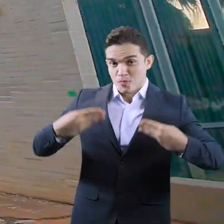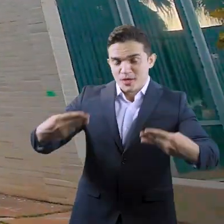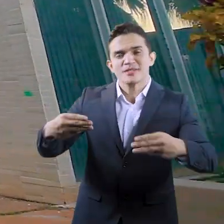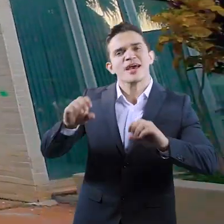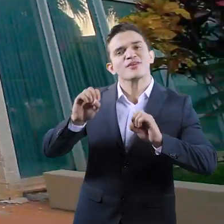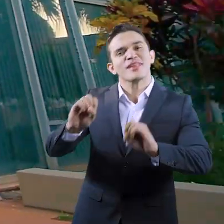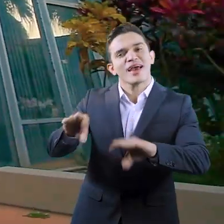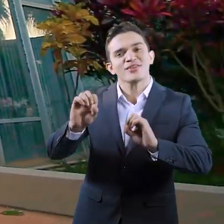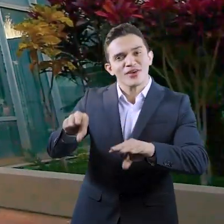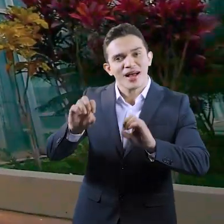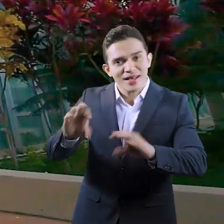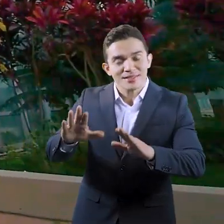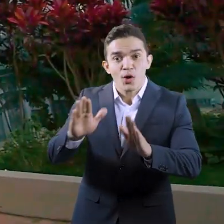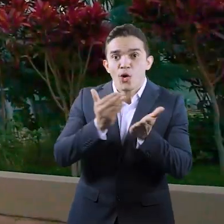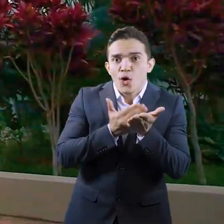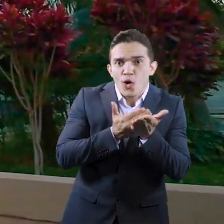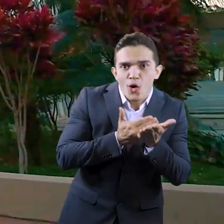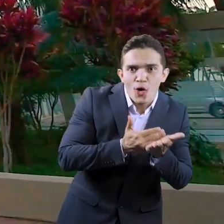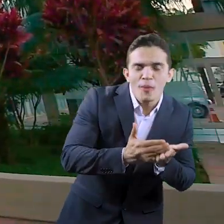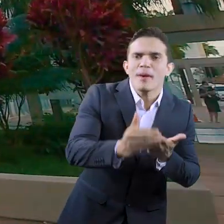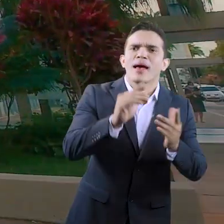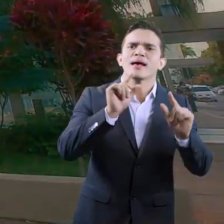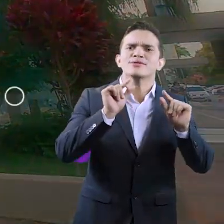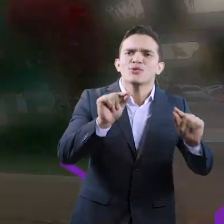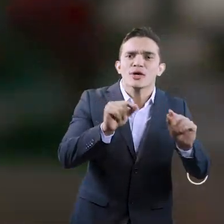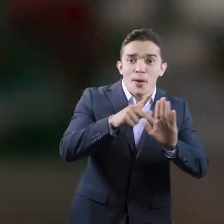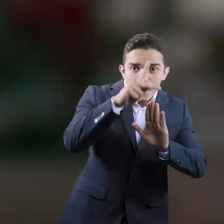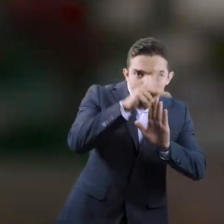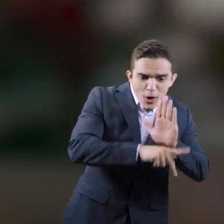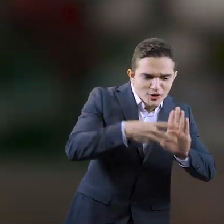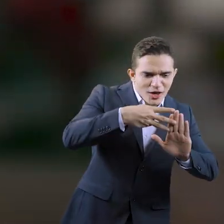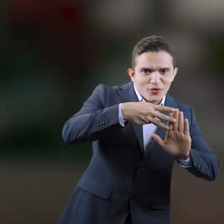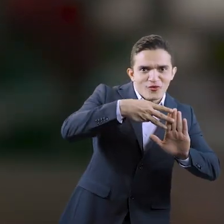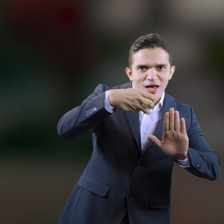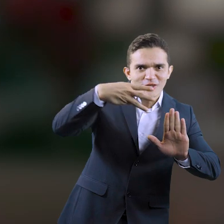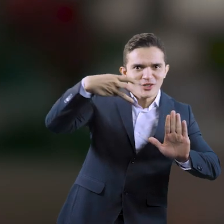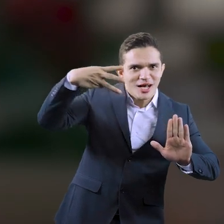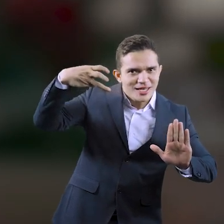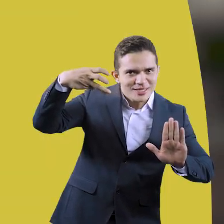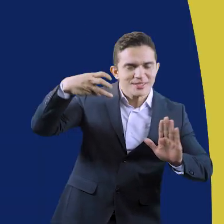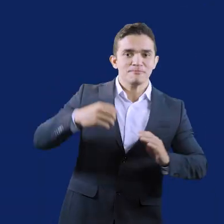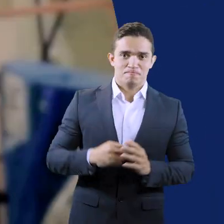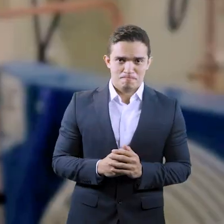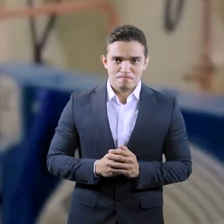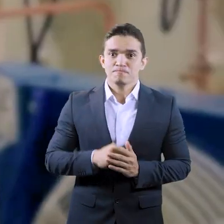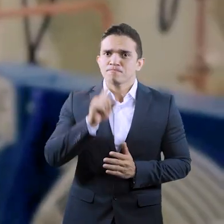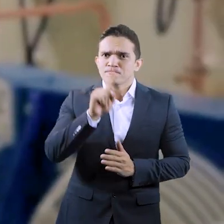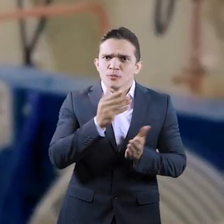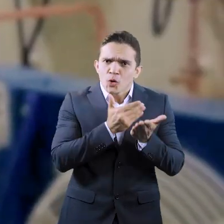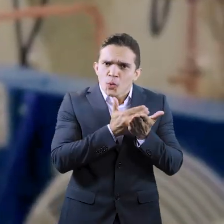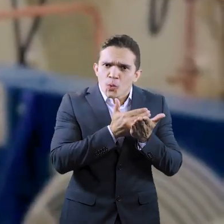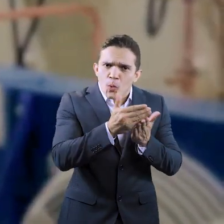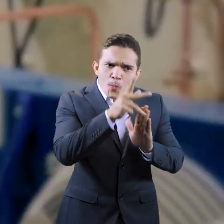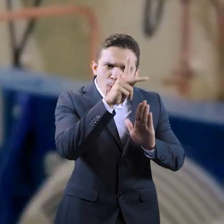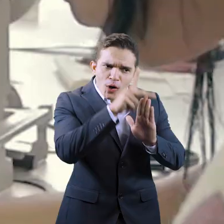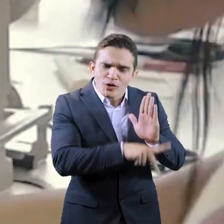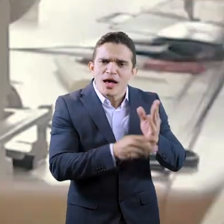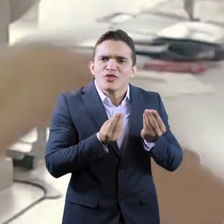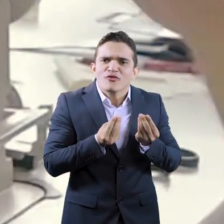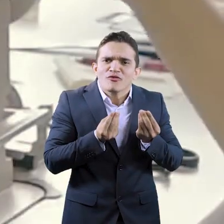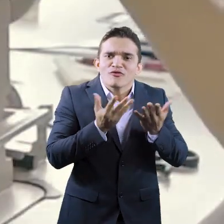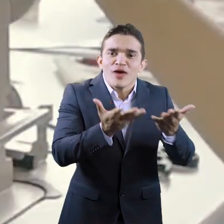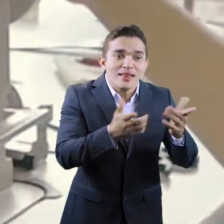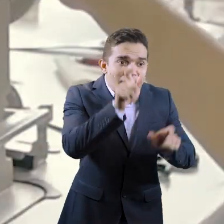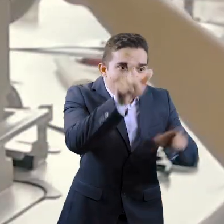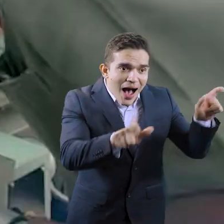O Ministério da Educação inicia a primeira etapa do projeto Verticaliza. A iniciativa visa proporcionar